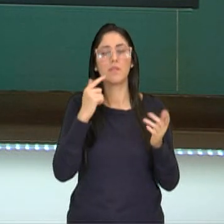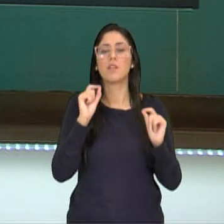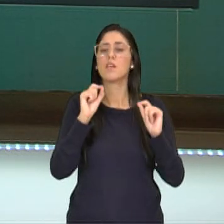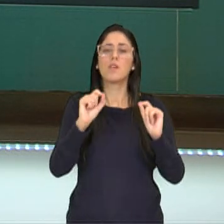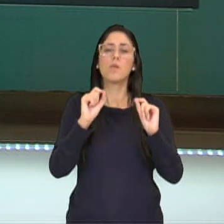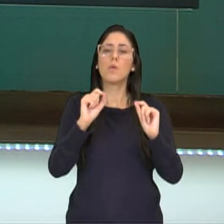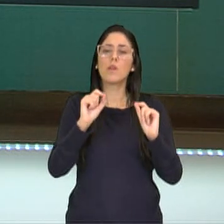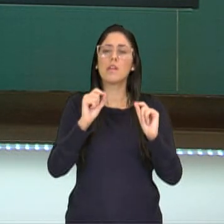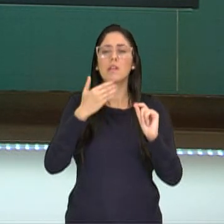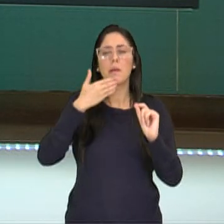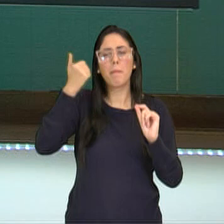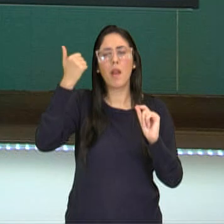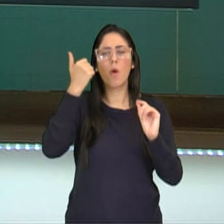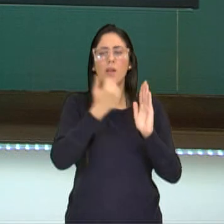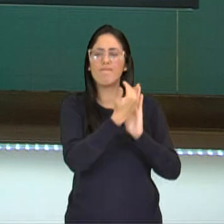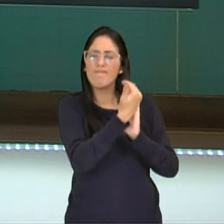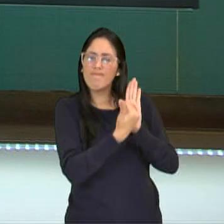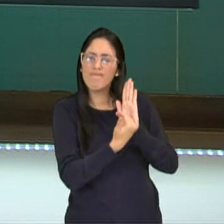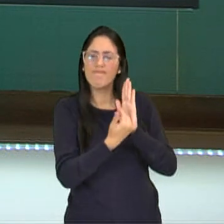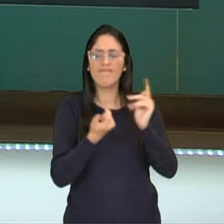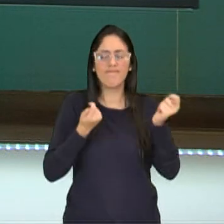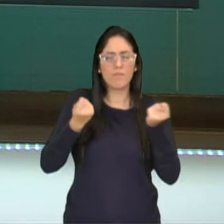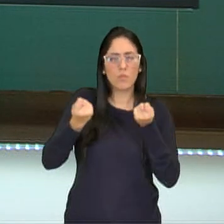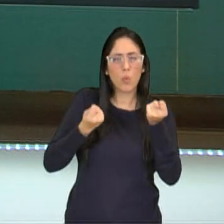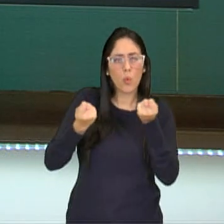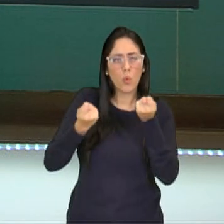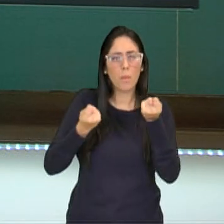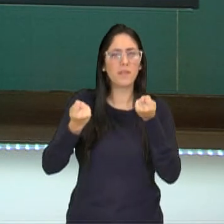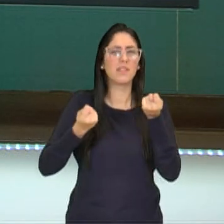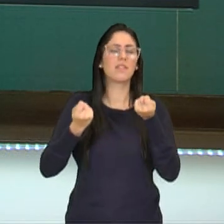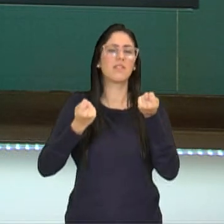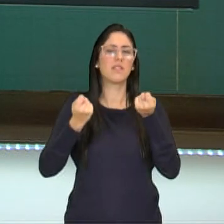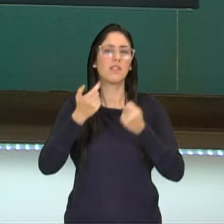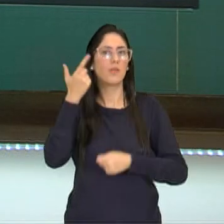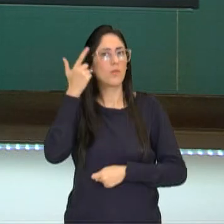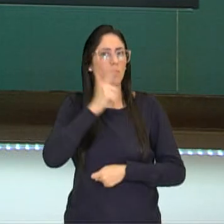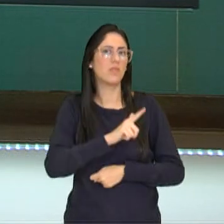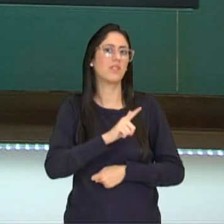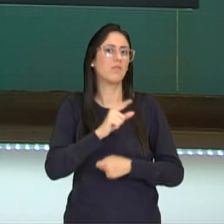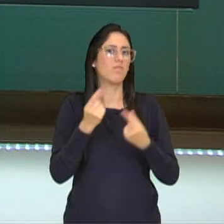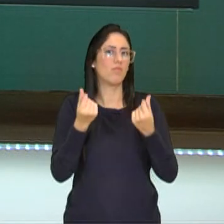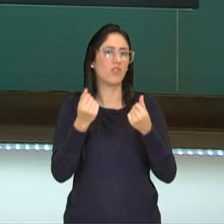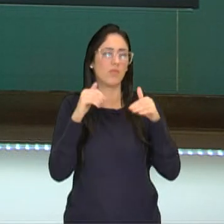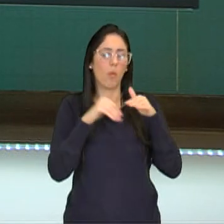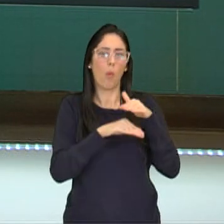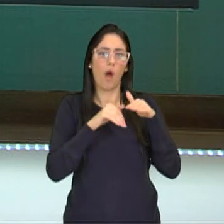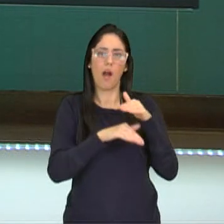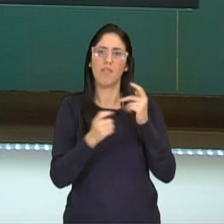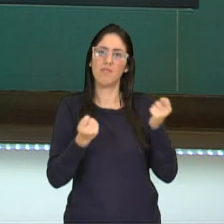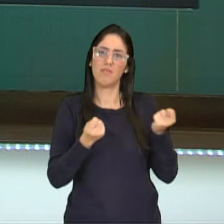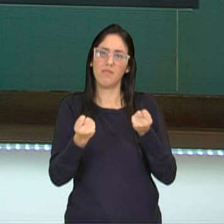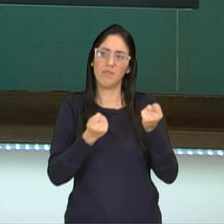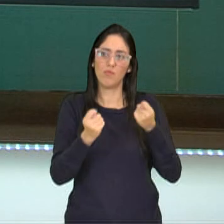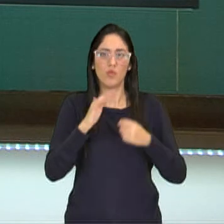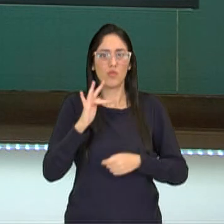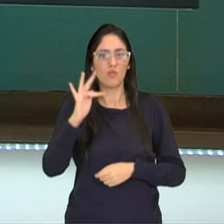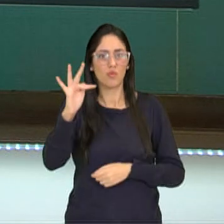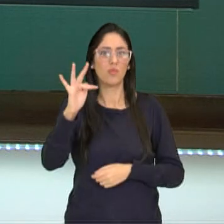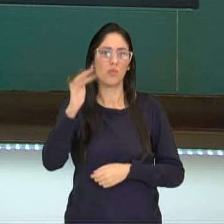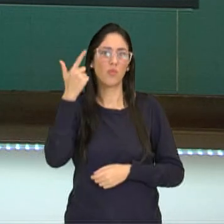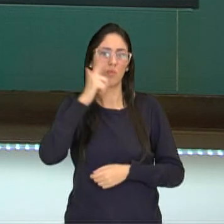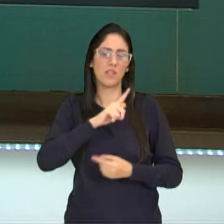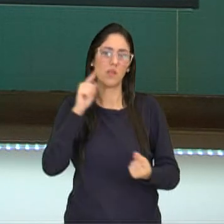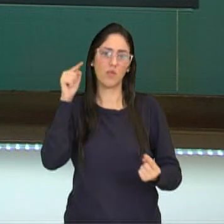podemos reduzir das fixas e das variáveis ali para que economize os gastos lá e ele consiga atingir.